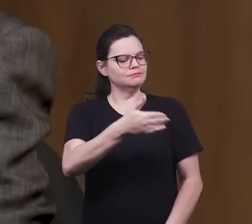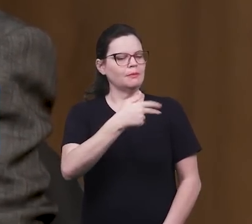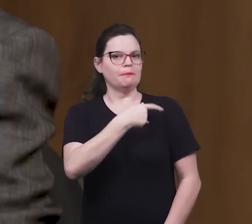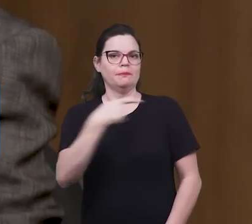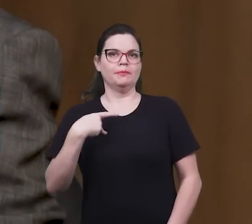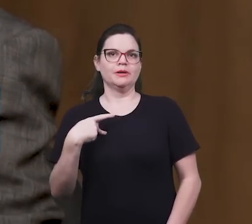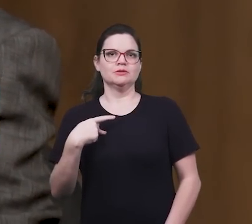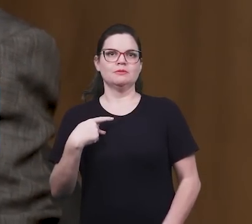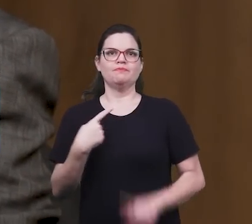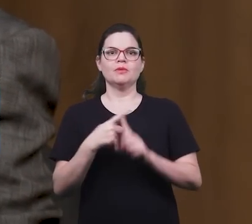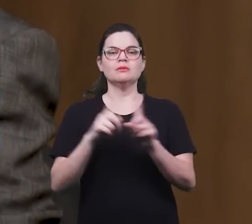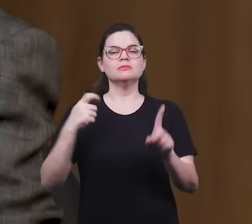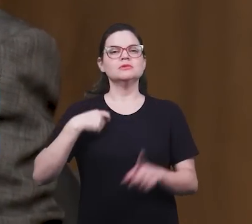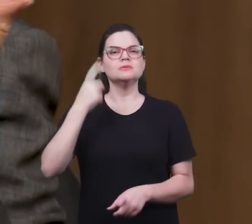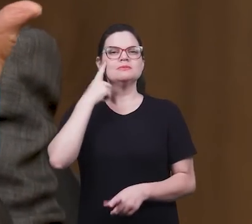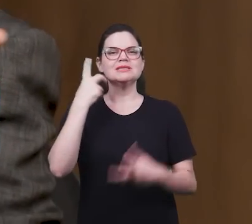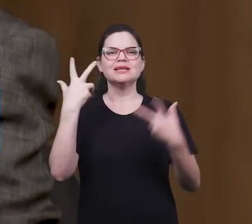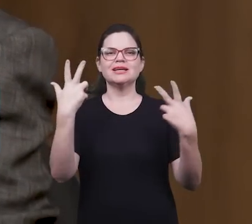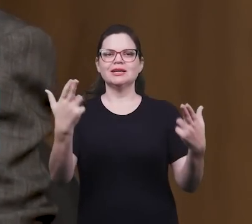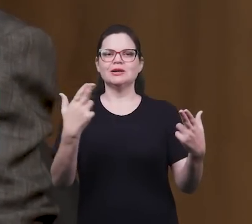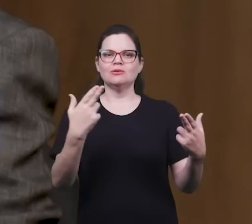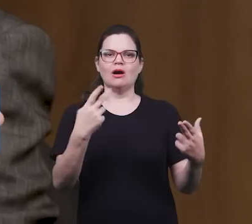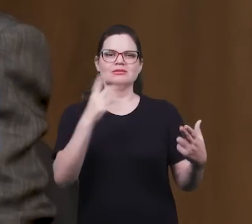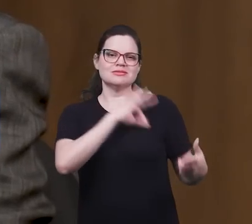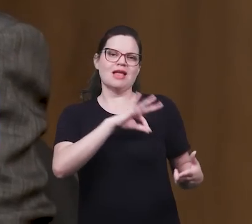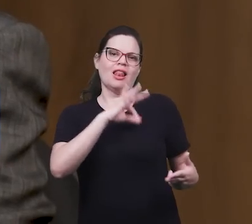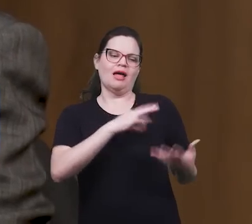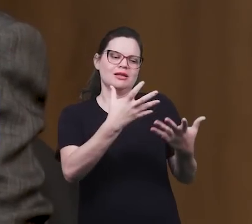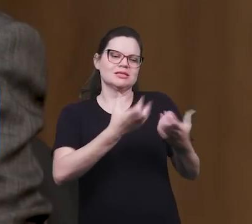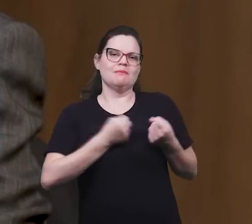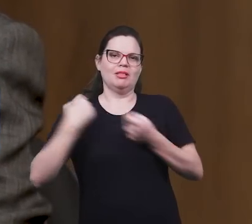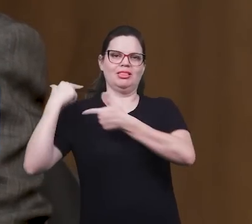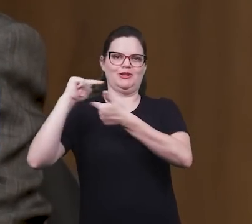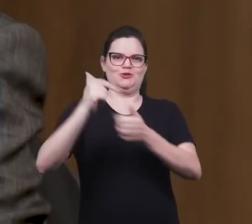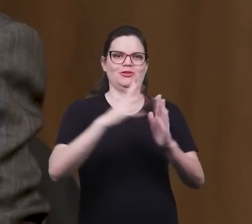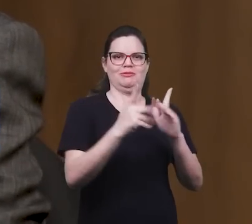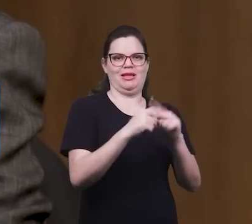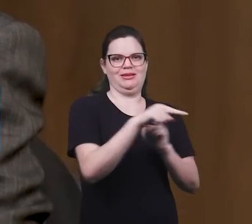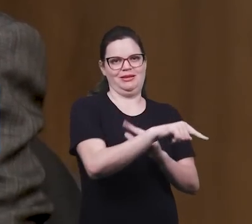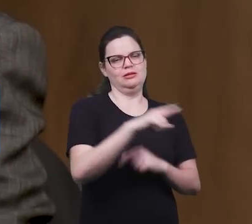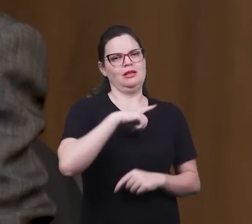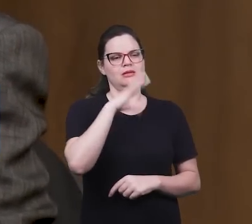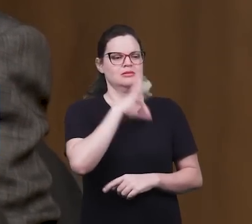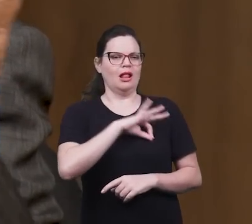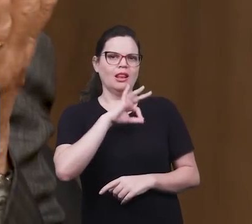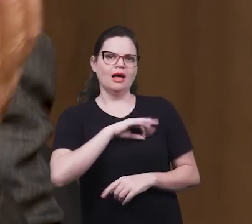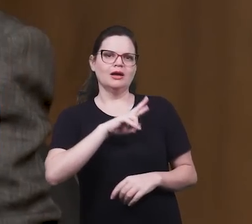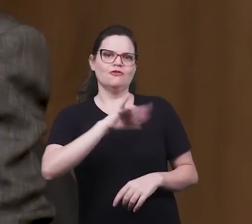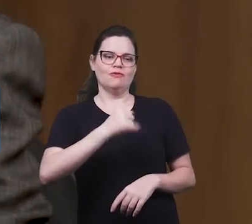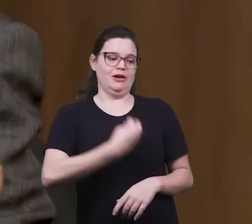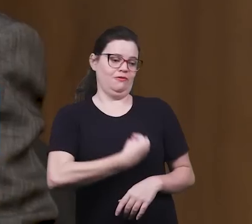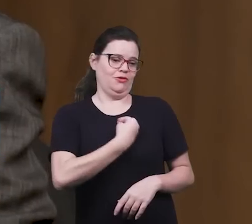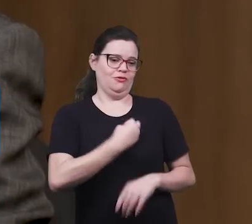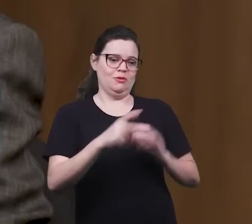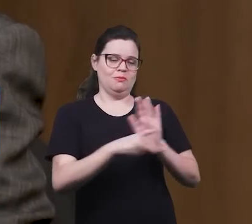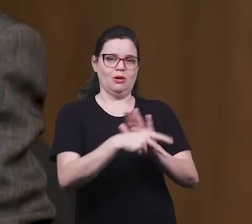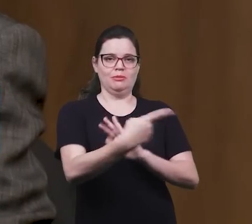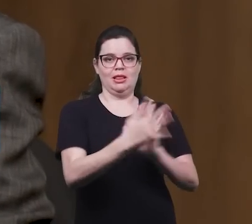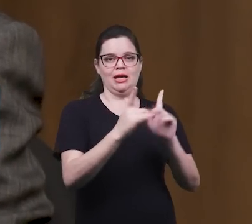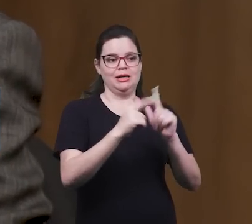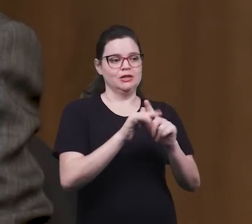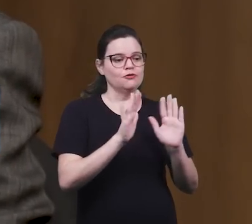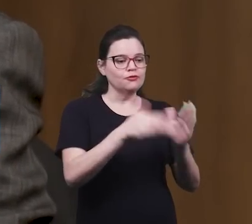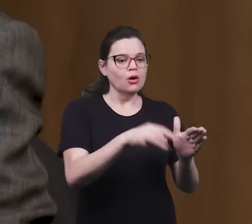pastor era aquela ideia, naturalmente, de uma igreja tradicional. O pastor que vai ter salário, o pastor que vai viver do ministério, essas coisas